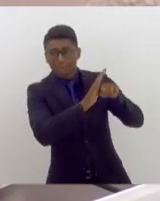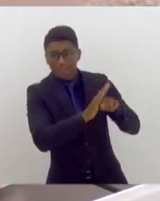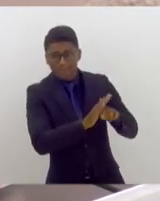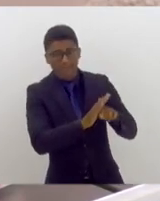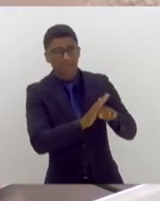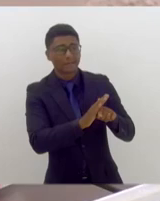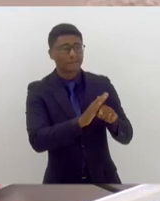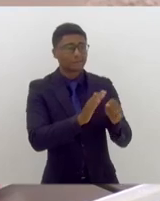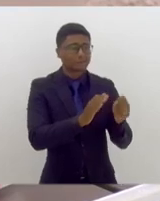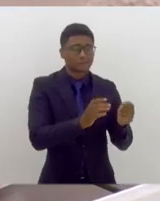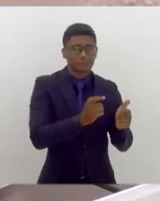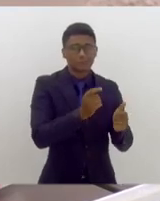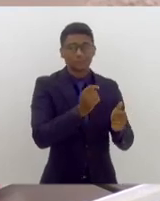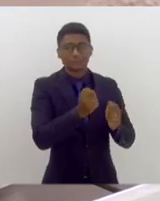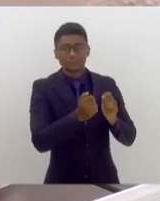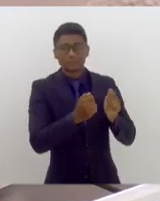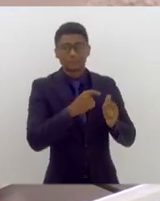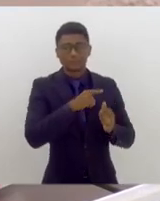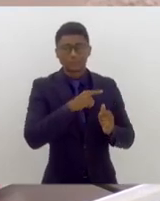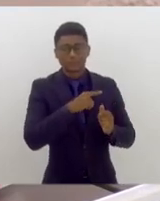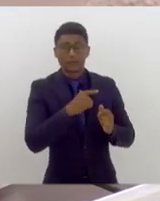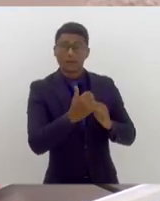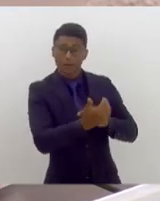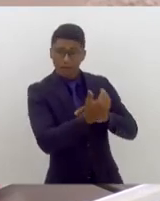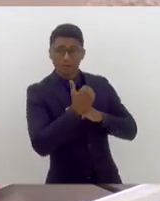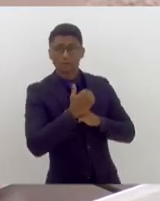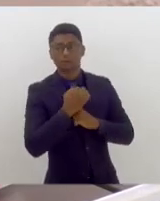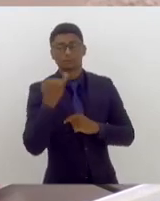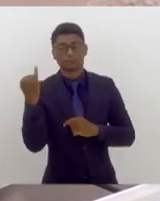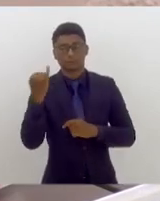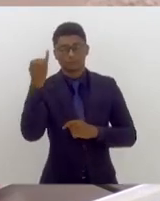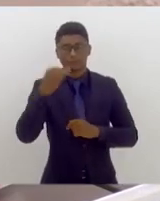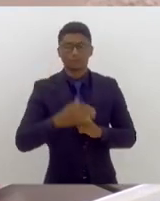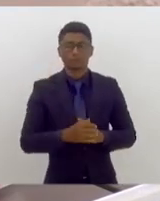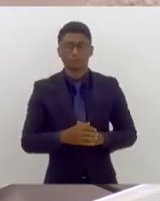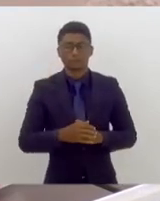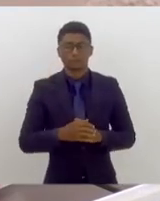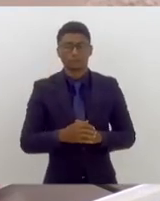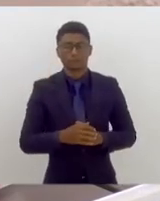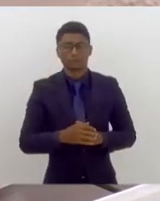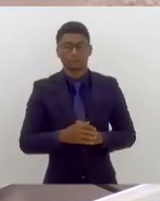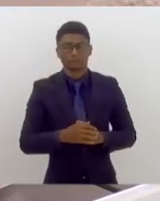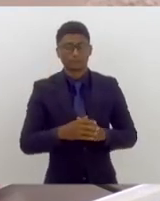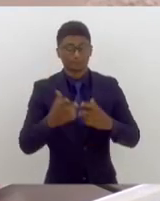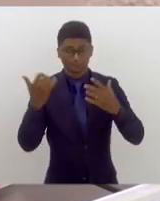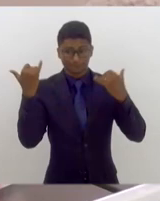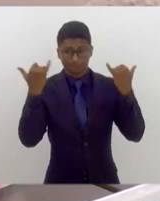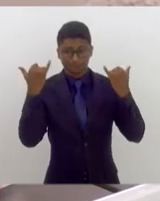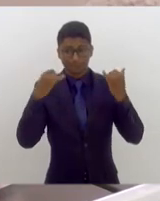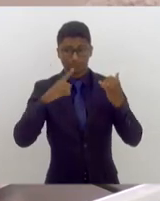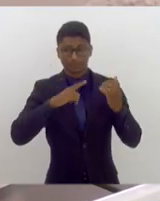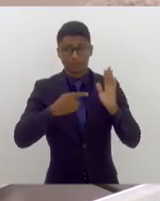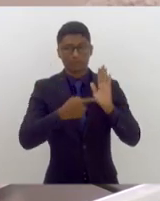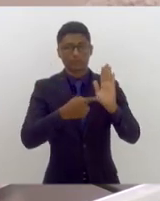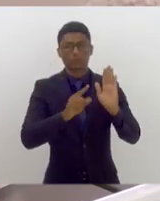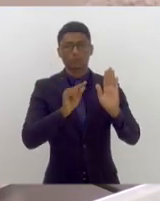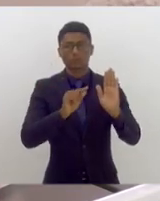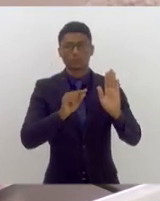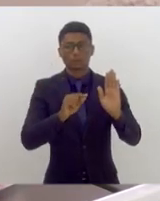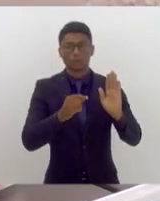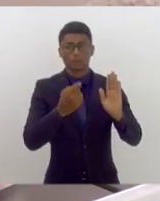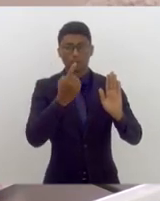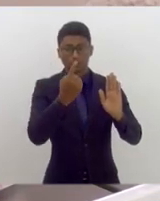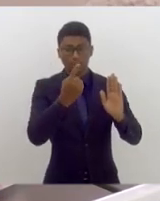a gente aprofundar esse diagnóstico. Das 184, um dado que a campanha traz, das 184 mil